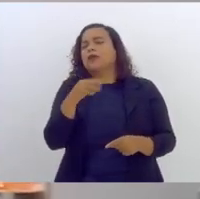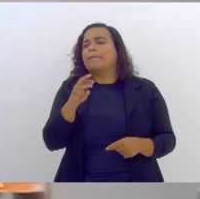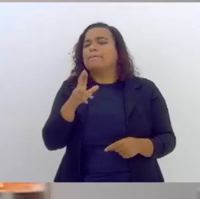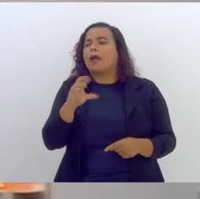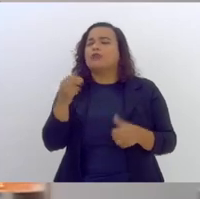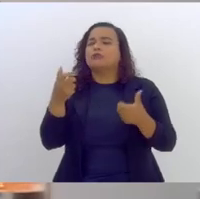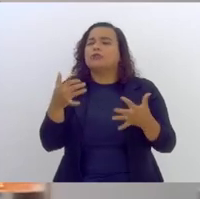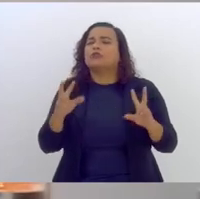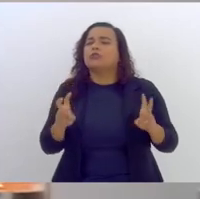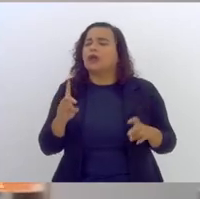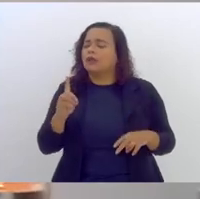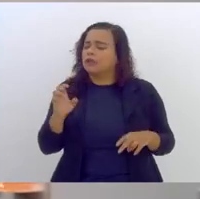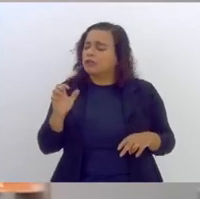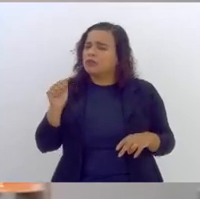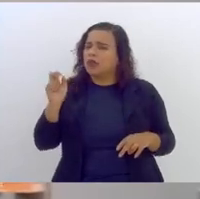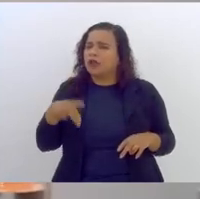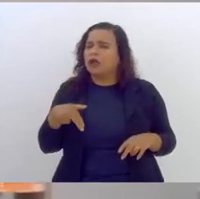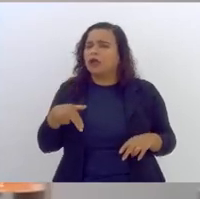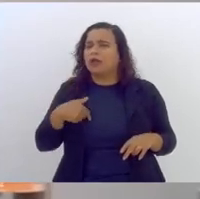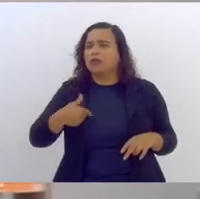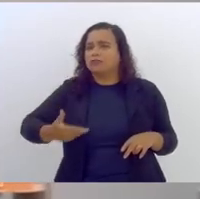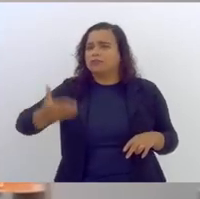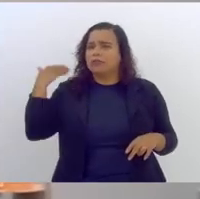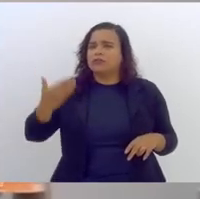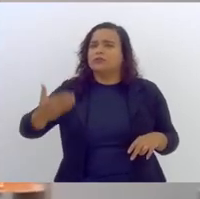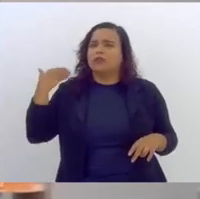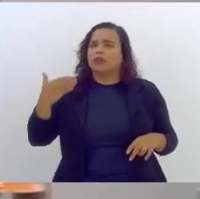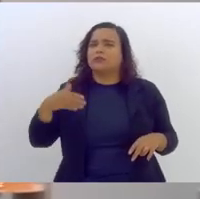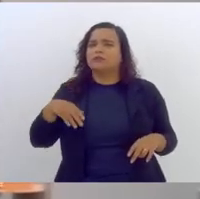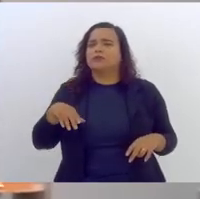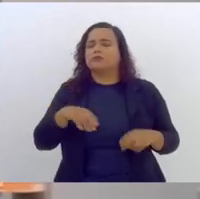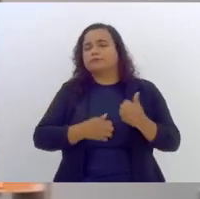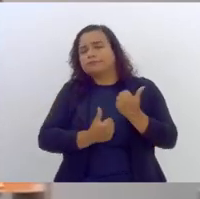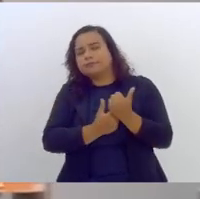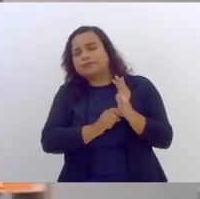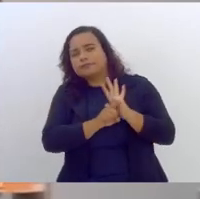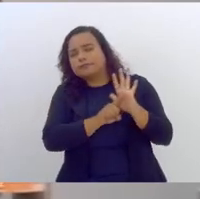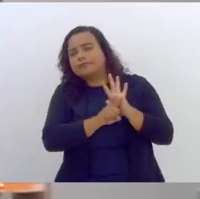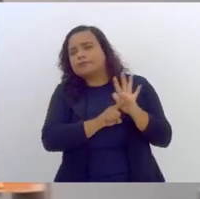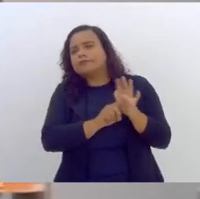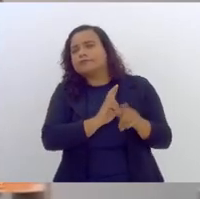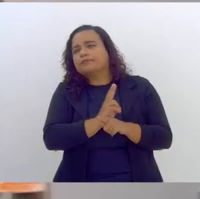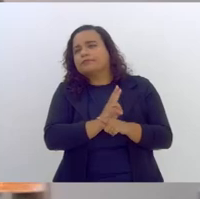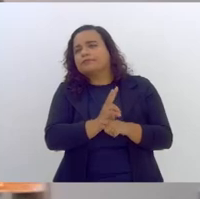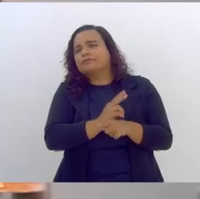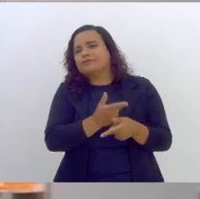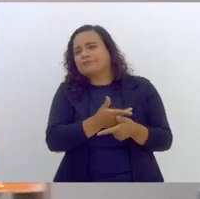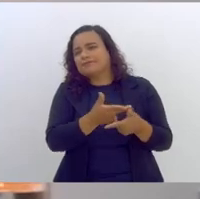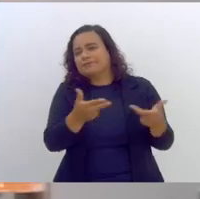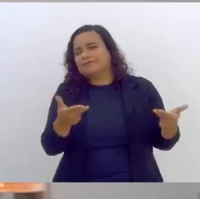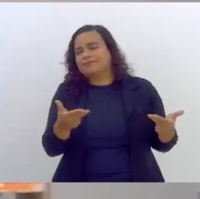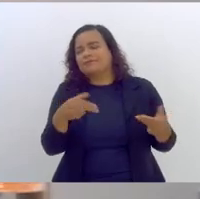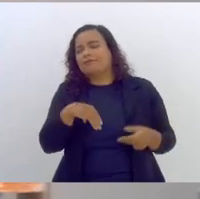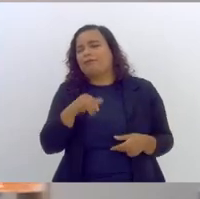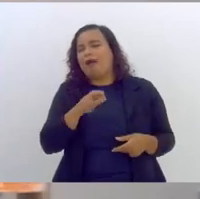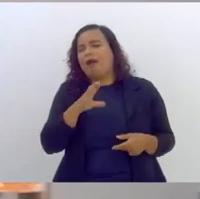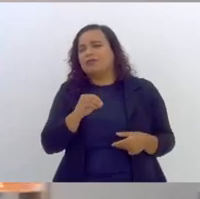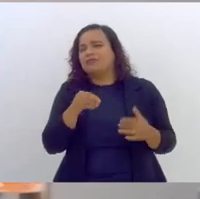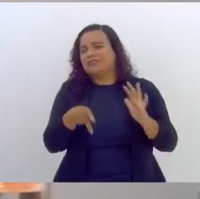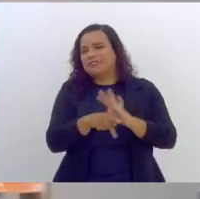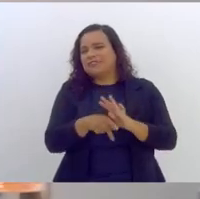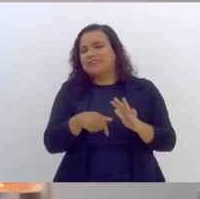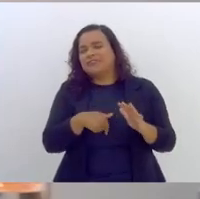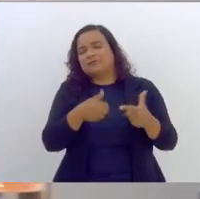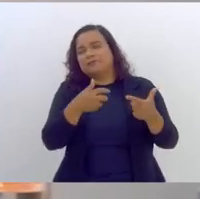que da questão da Dean né eu era da correção lá eu fiscalizava o acervo da do Márcio Gualberto enquanto